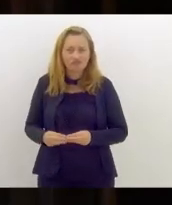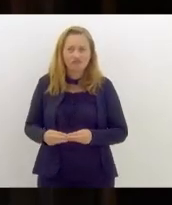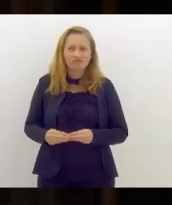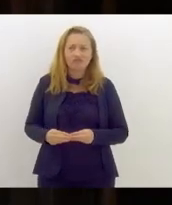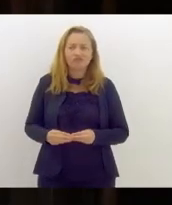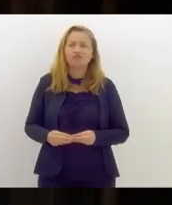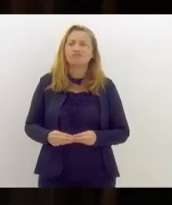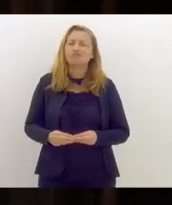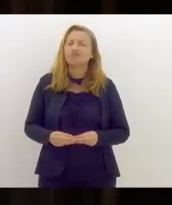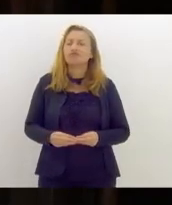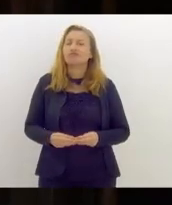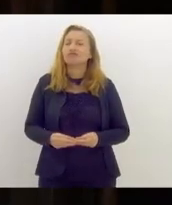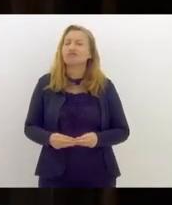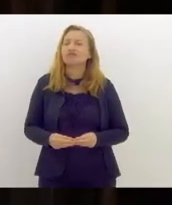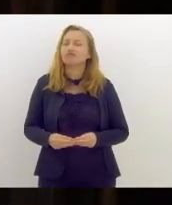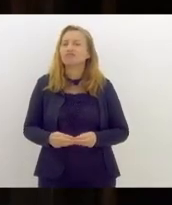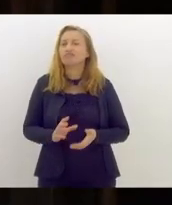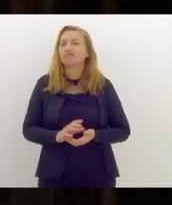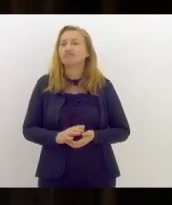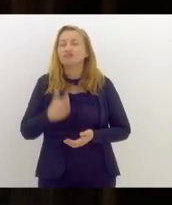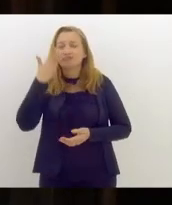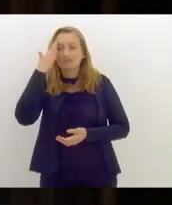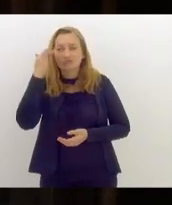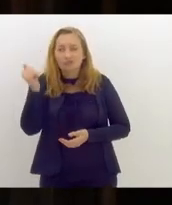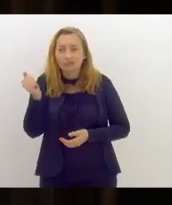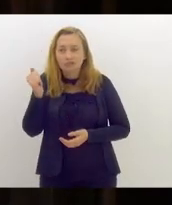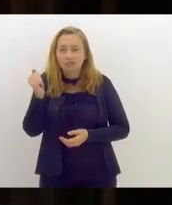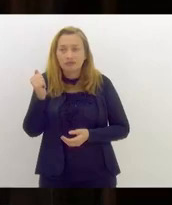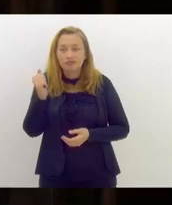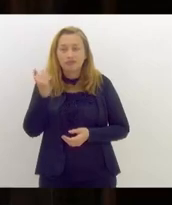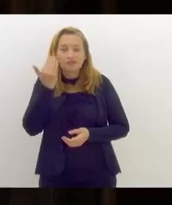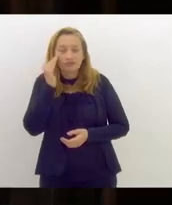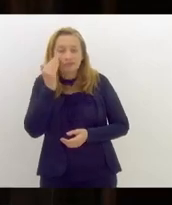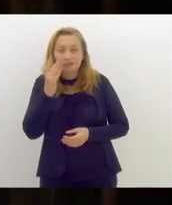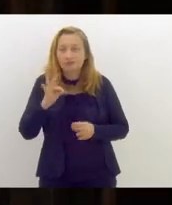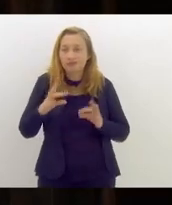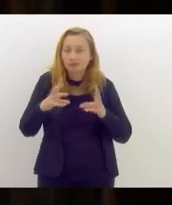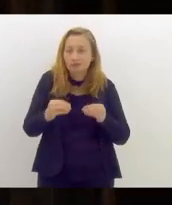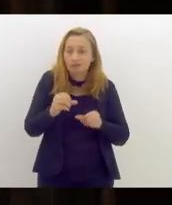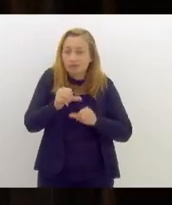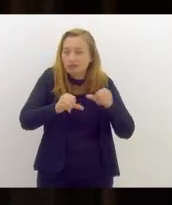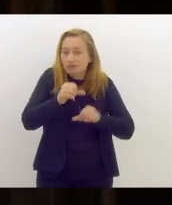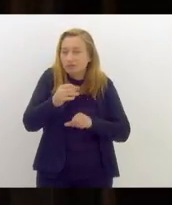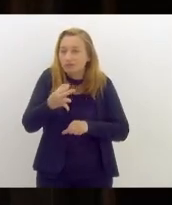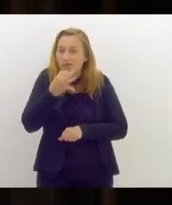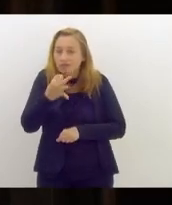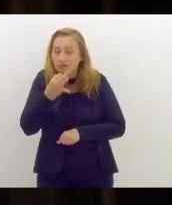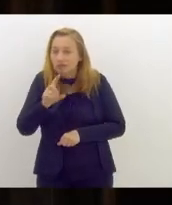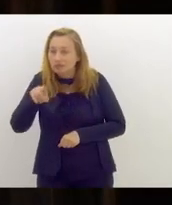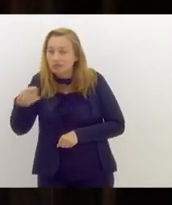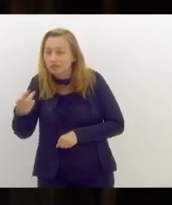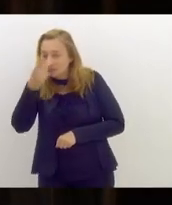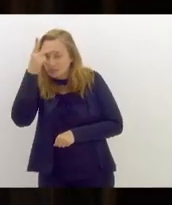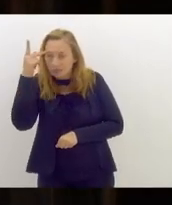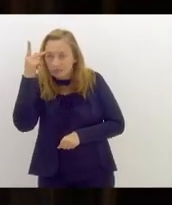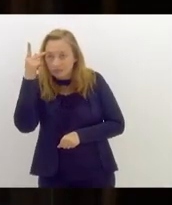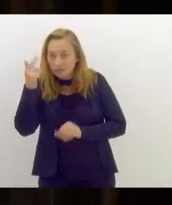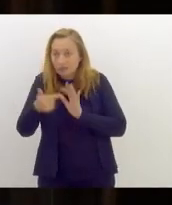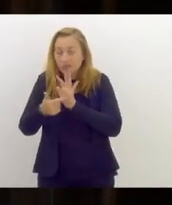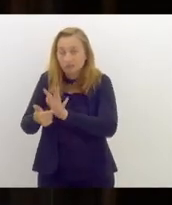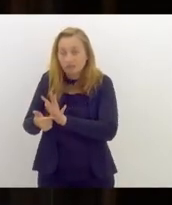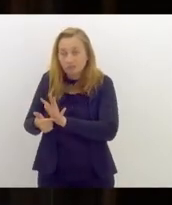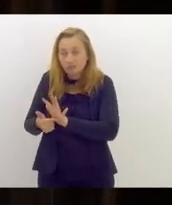democrático do ponto de vista de saber ouvir todo mundo e saber mudar de opinião quando alguém convence ele de uma opinião